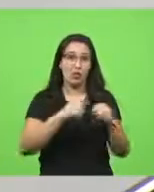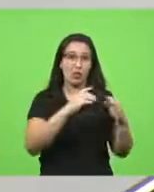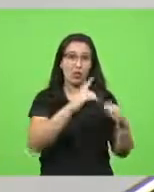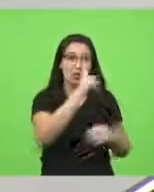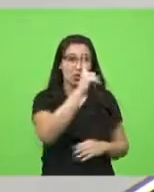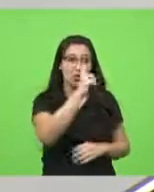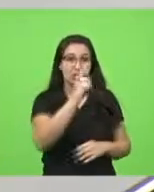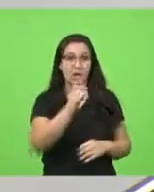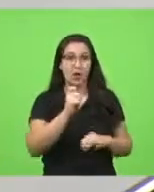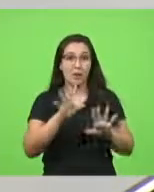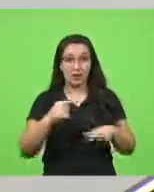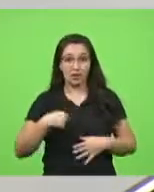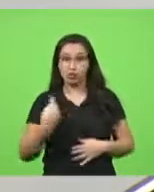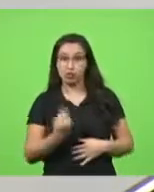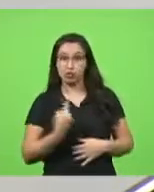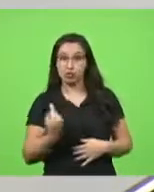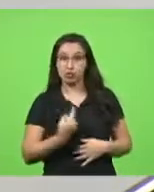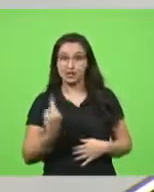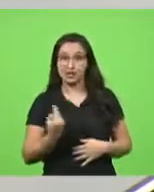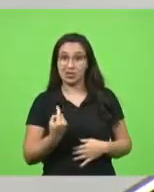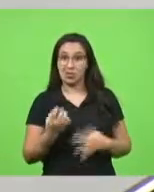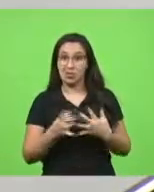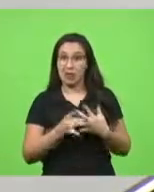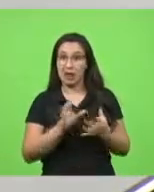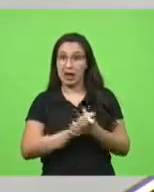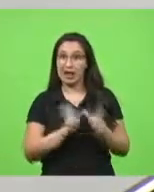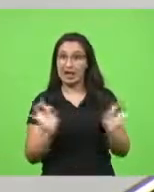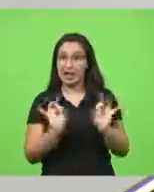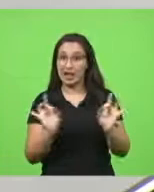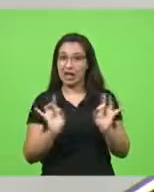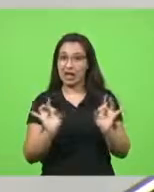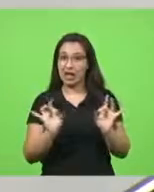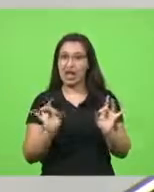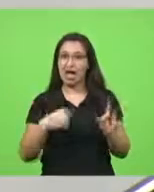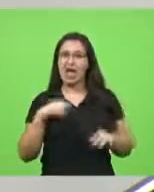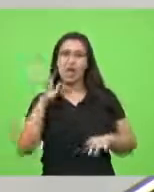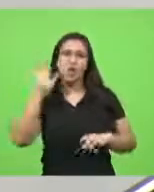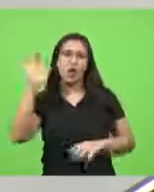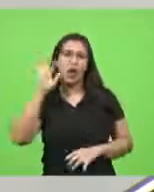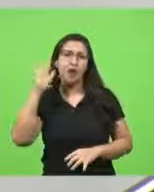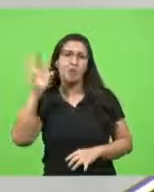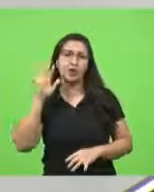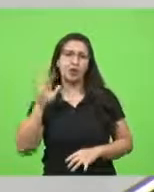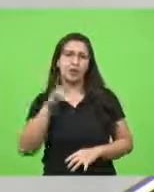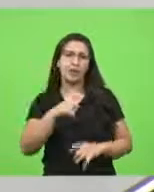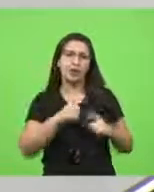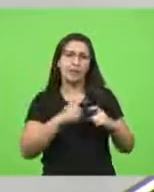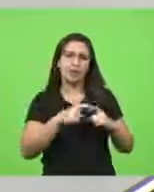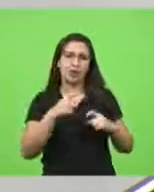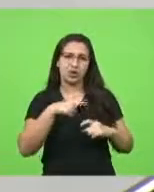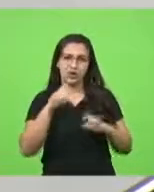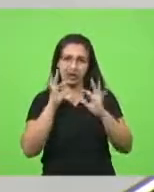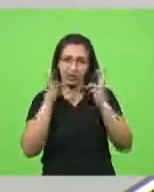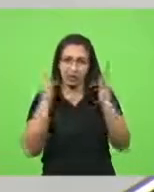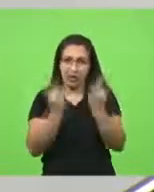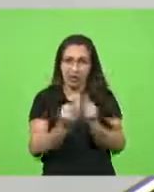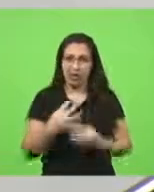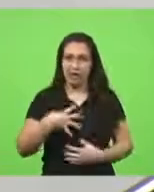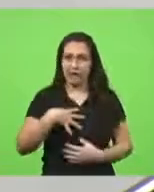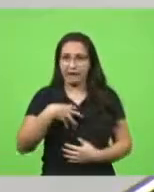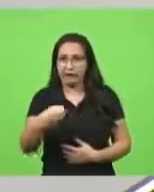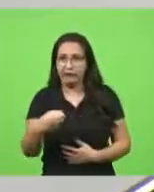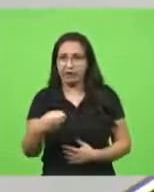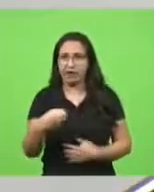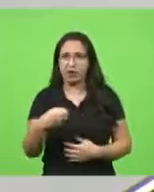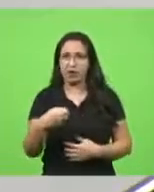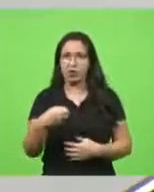agora eu fico imaginando os médicos que vão lá, que têm a família, que têm os filhos, os médicos